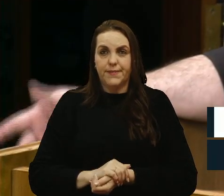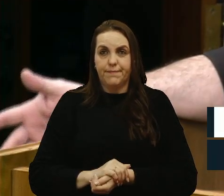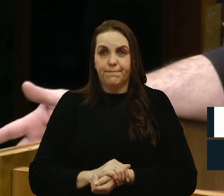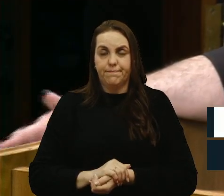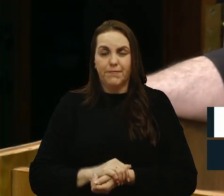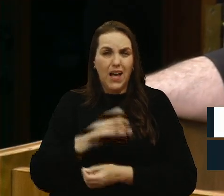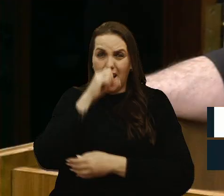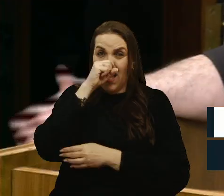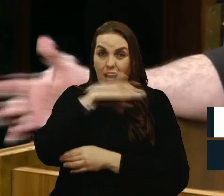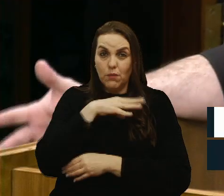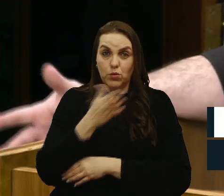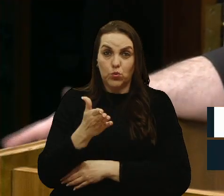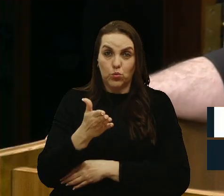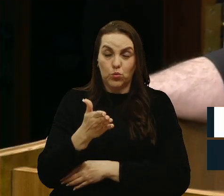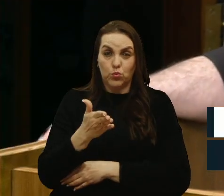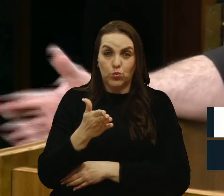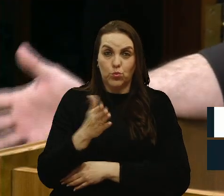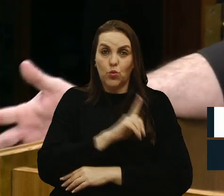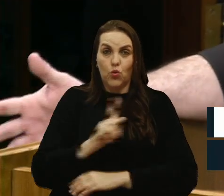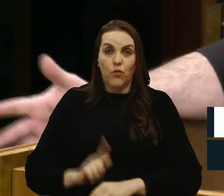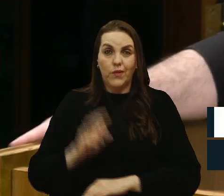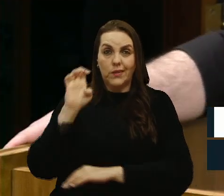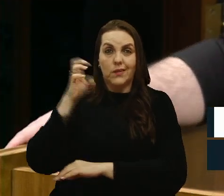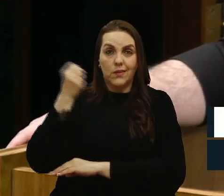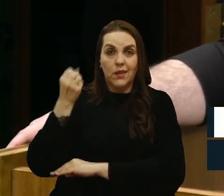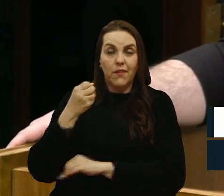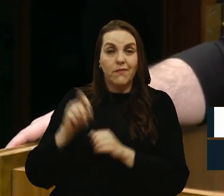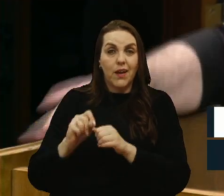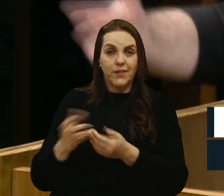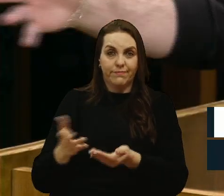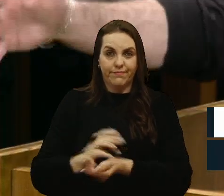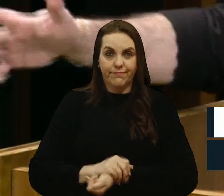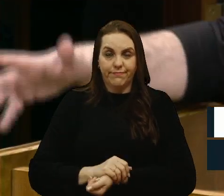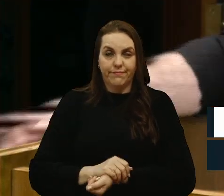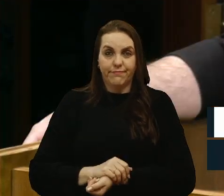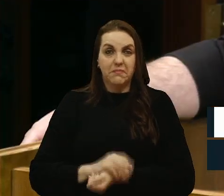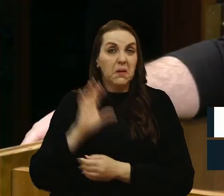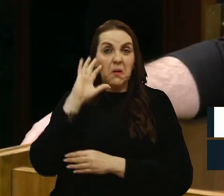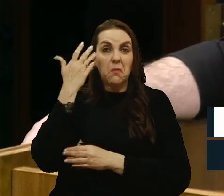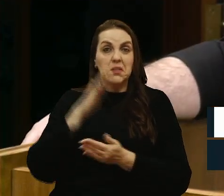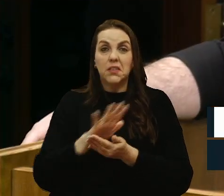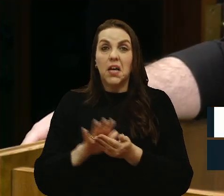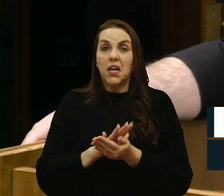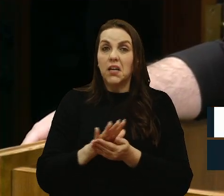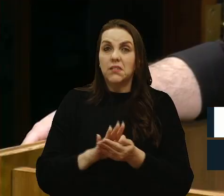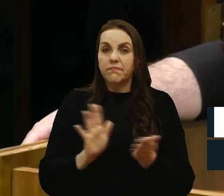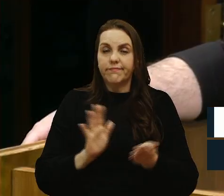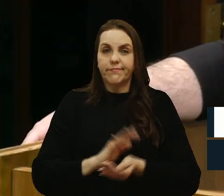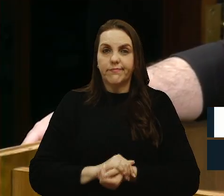É um absurdo e ninguém, olha, não acontece nada.